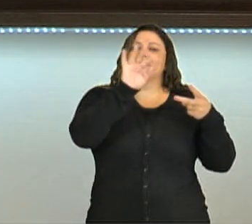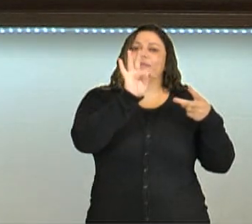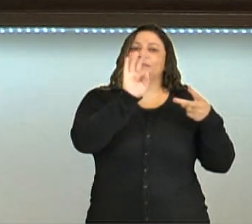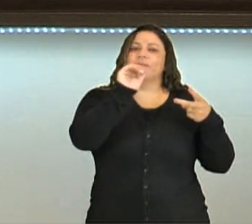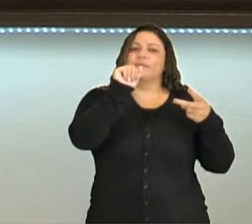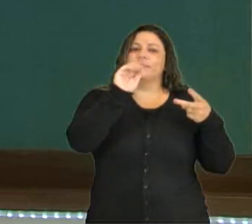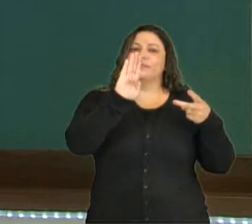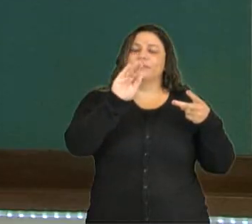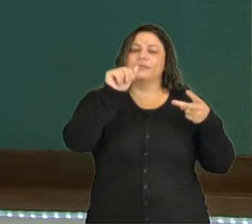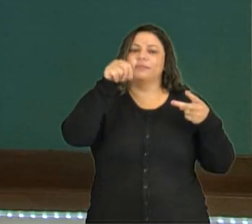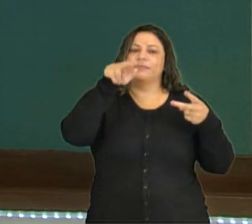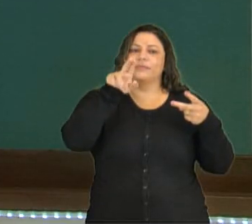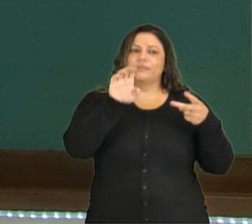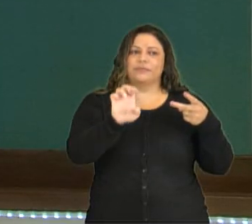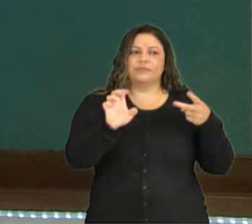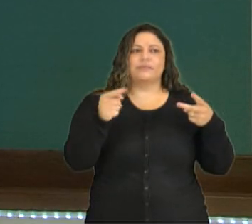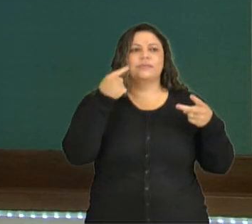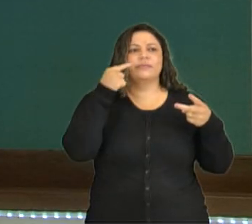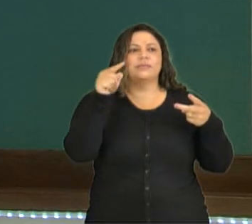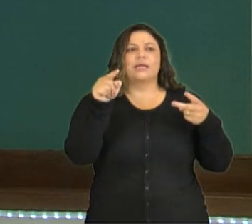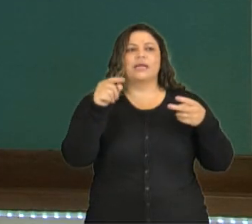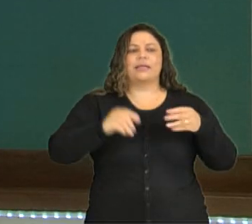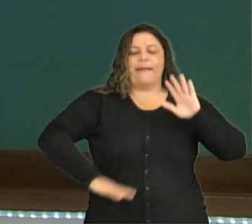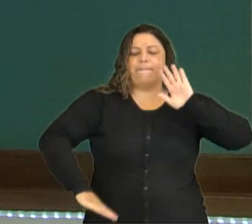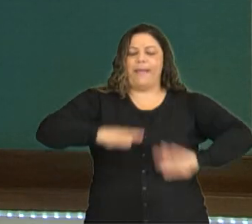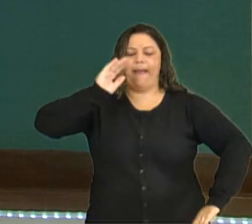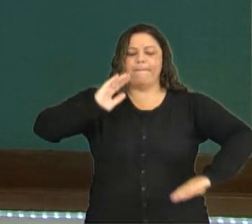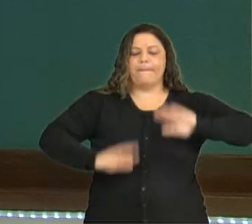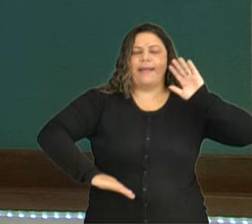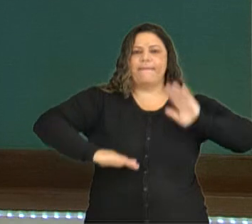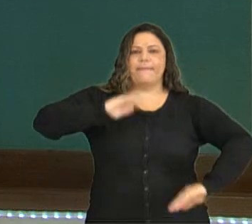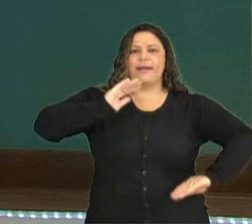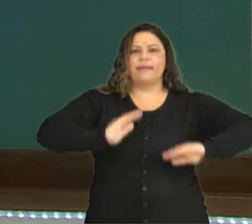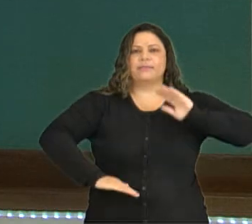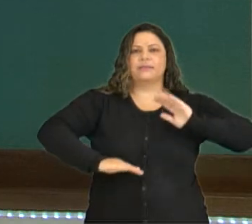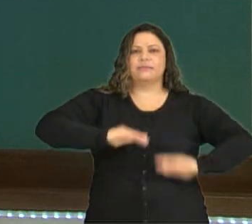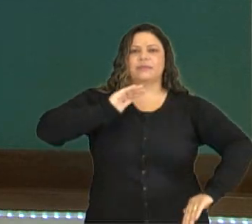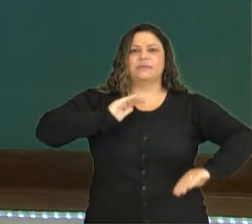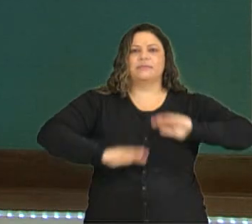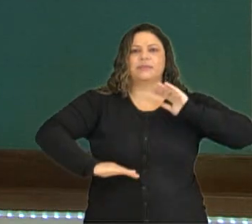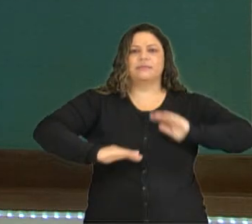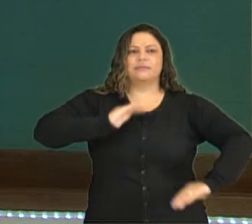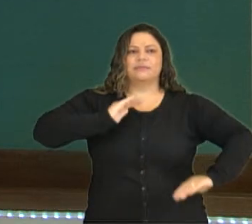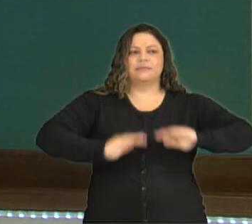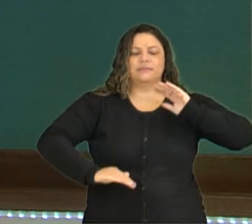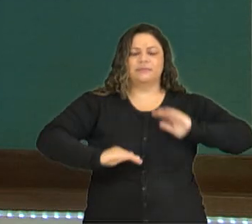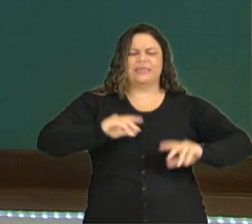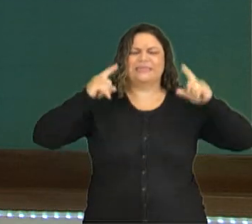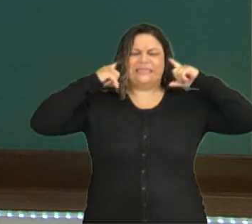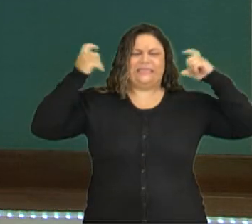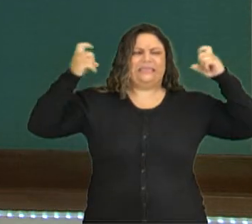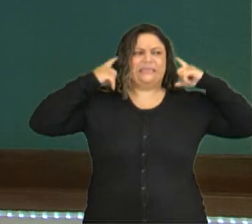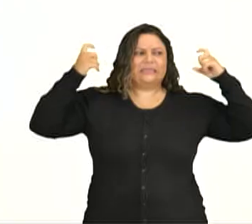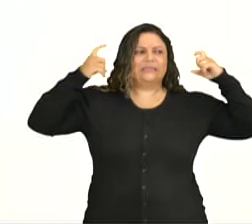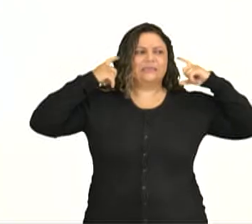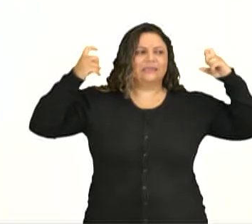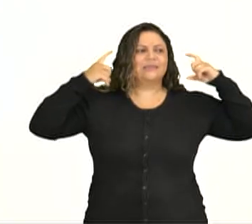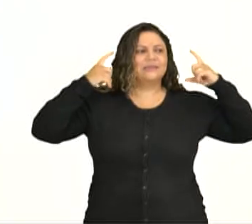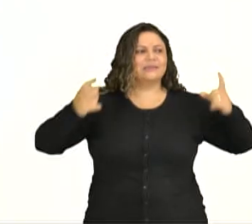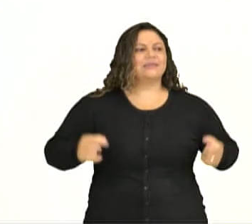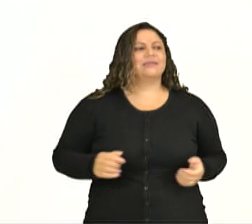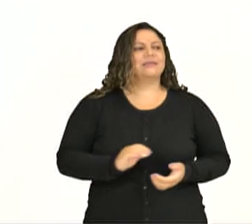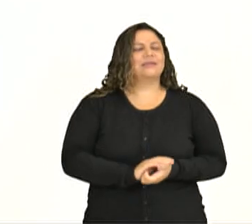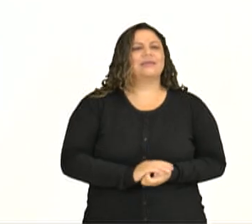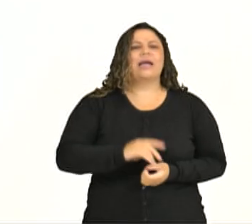é esse instrumento aqui. Olha que legal. Tem gente que gosta desse aí, né? Que faz barulho. Ele tem